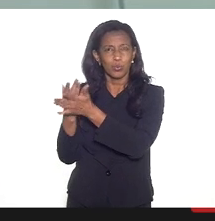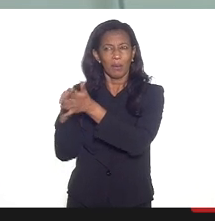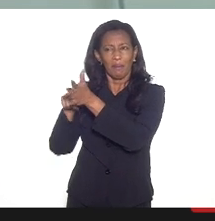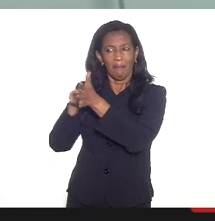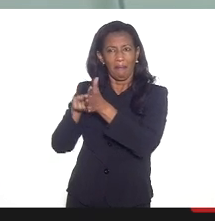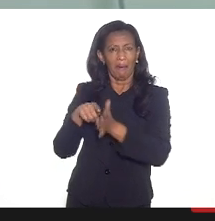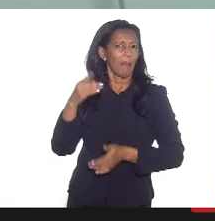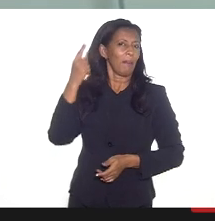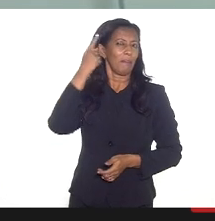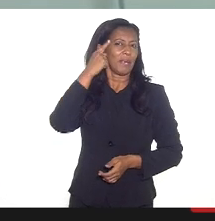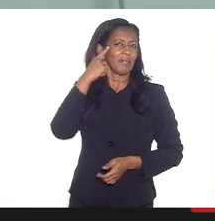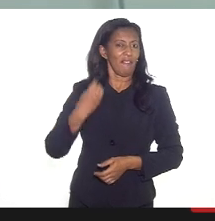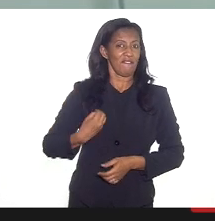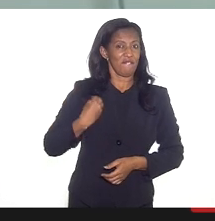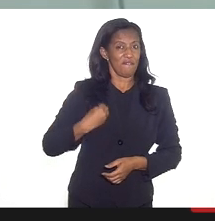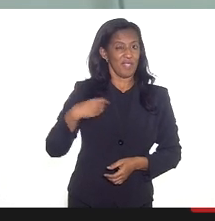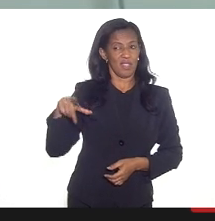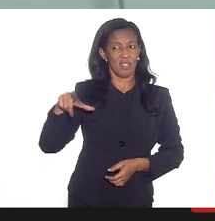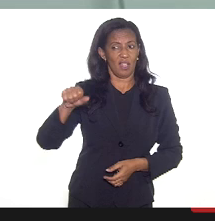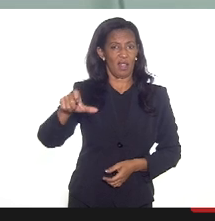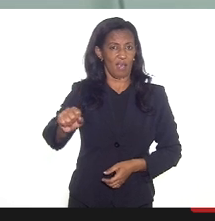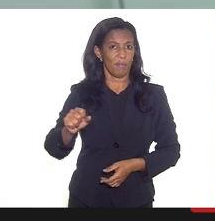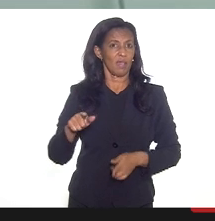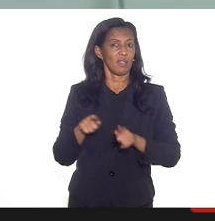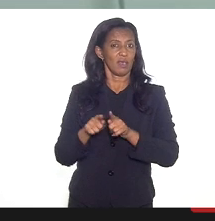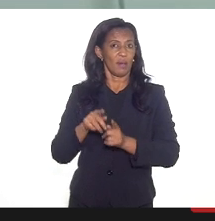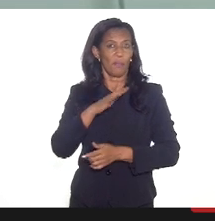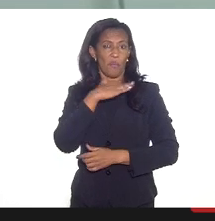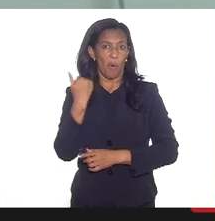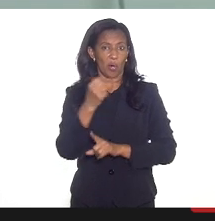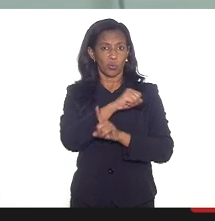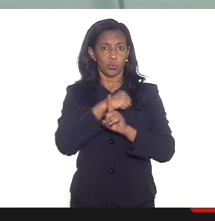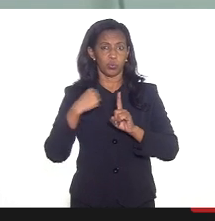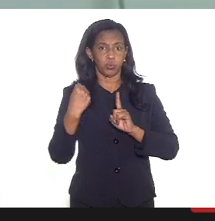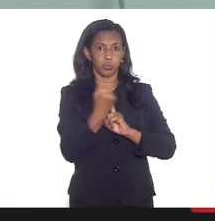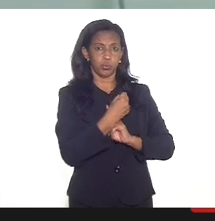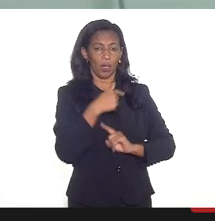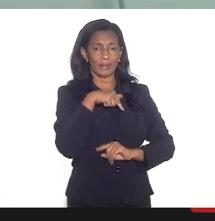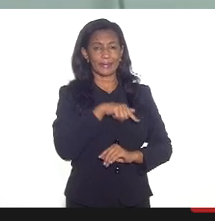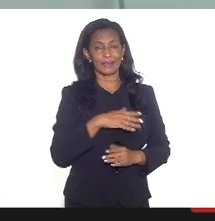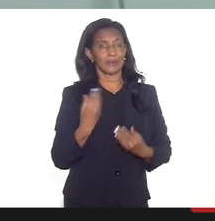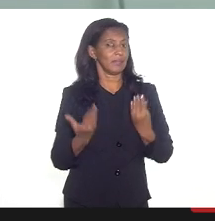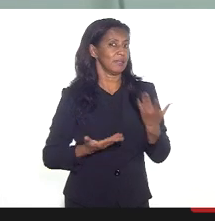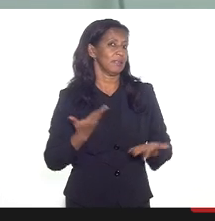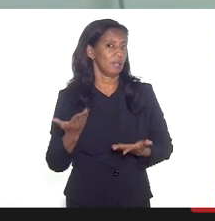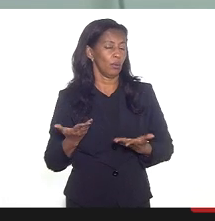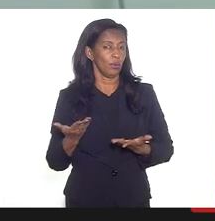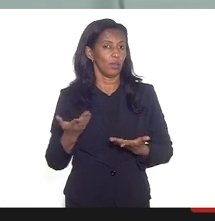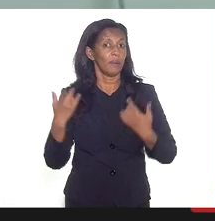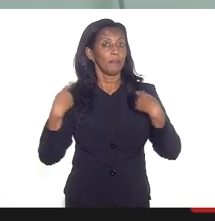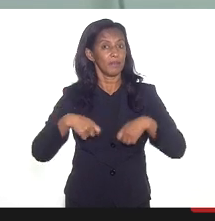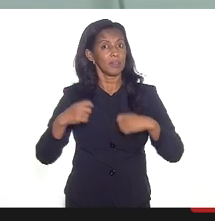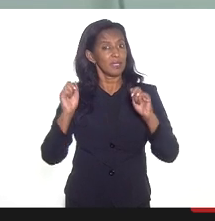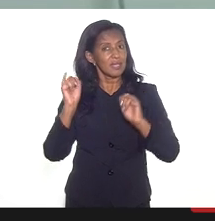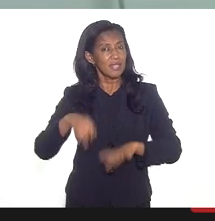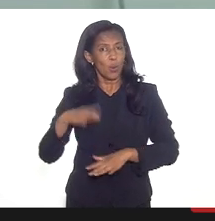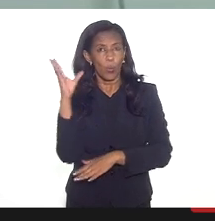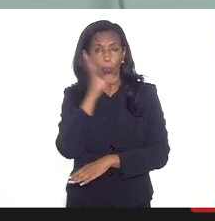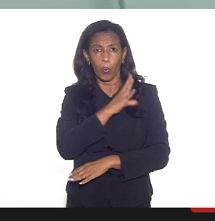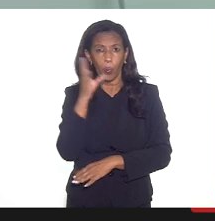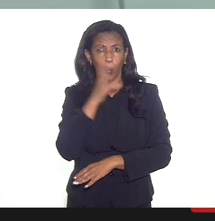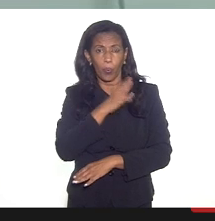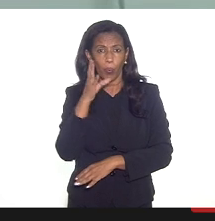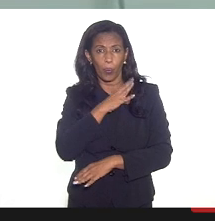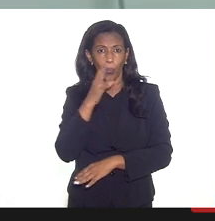a vida das lésbicas e a morte das lésbicas na nossa sociedade. Então, nós precisamos, sim, urgente,